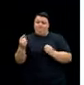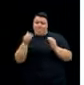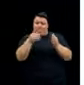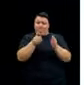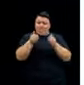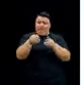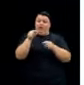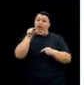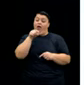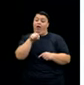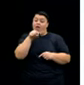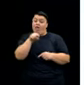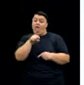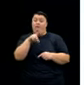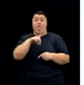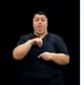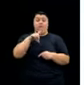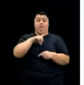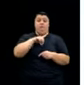que entra